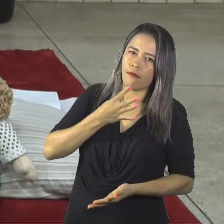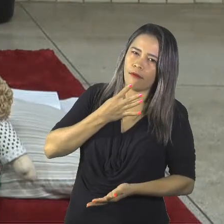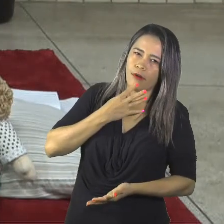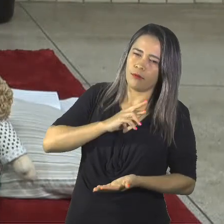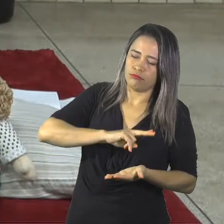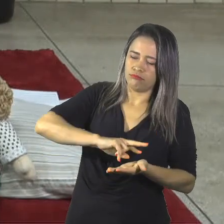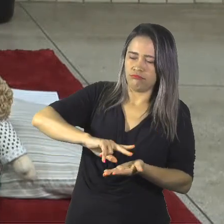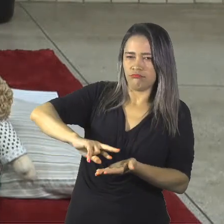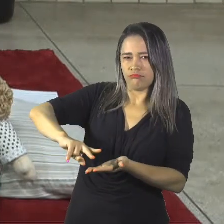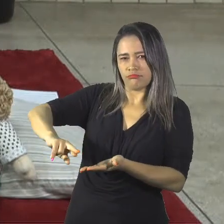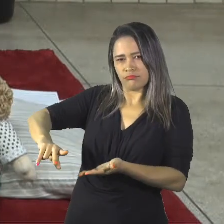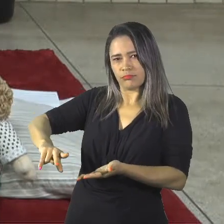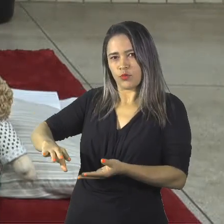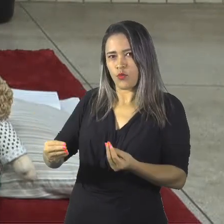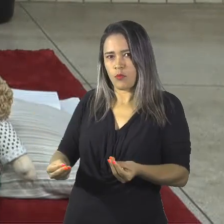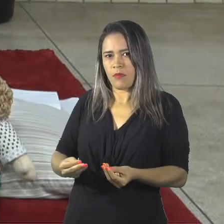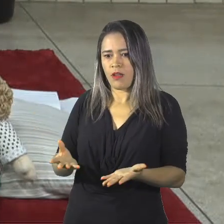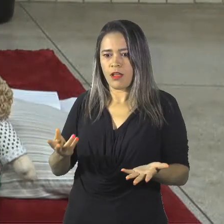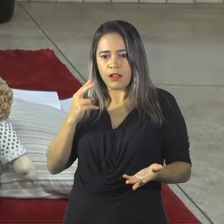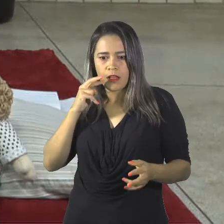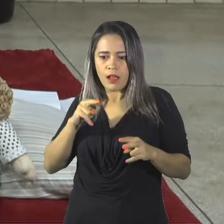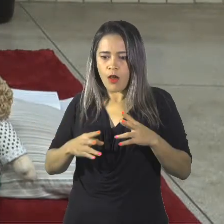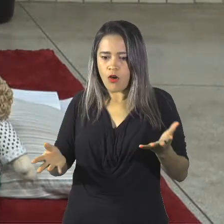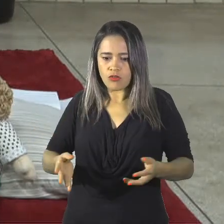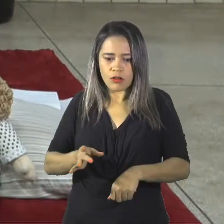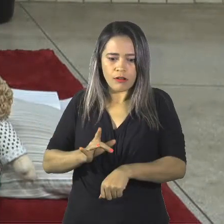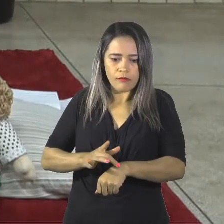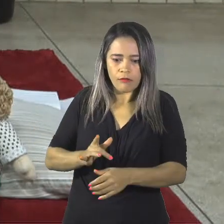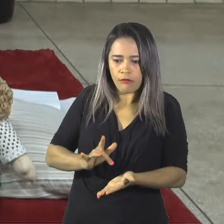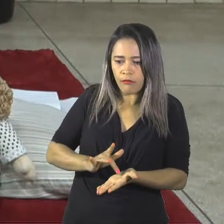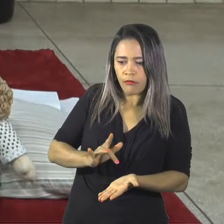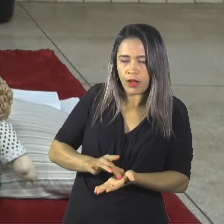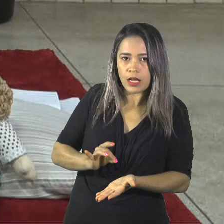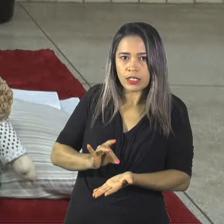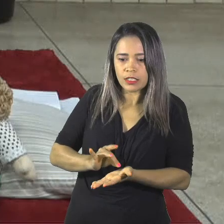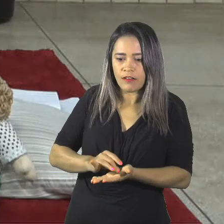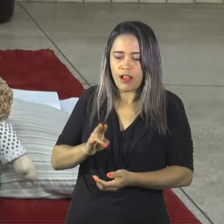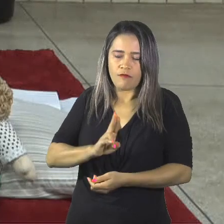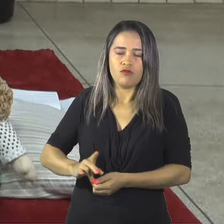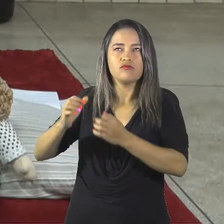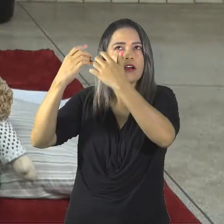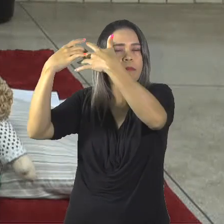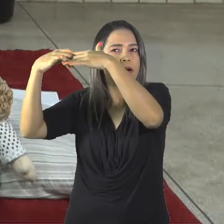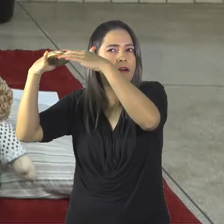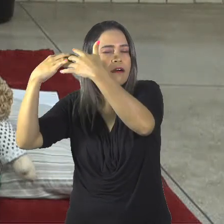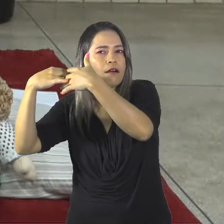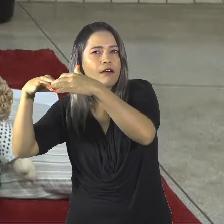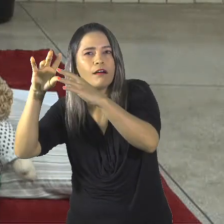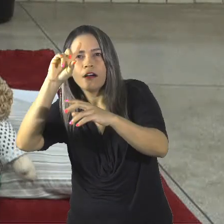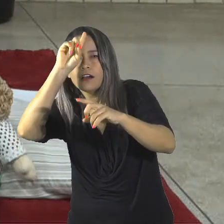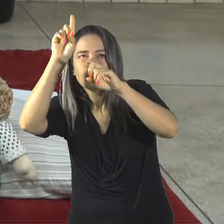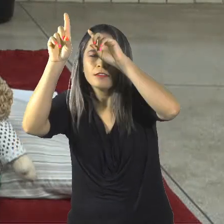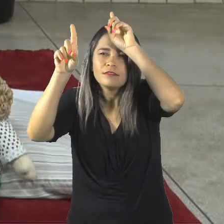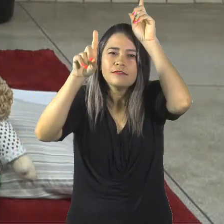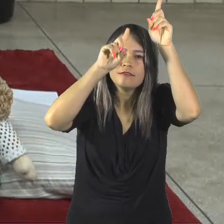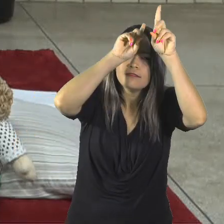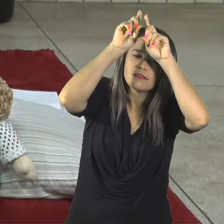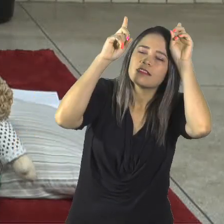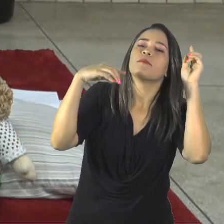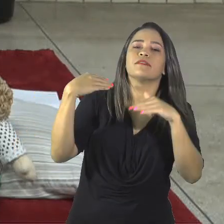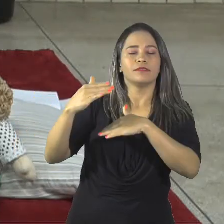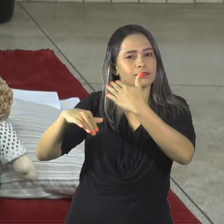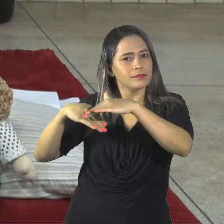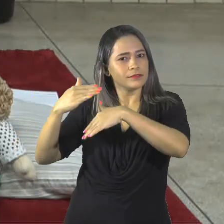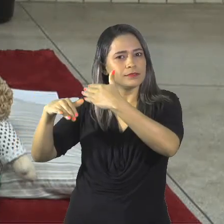totalmente diferentes da realidade em que ela vive. E ela vai estar utilizando a imaginação, a criatividade. Ela vai estar